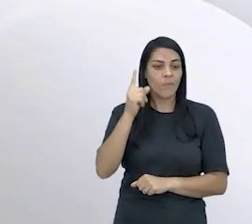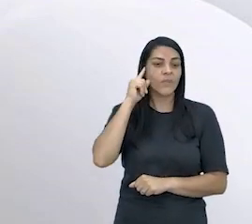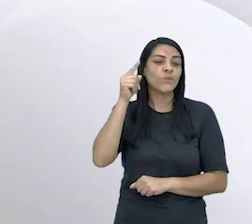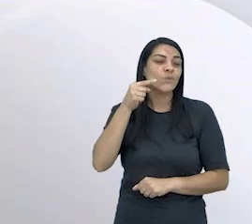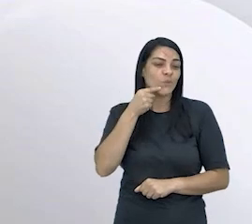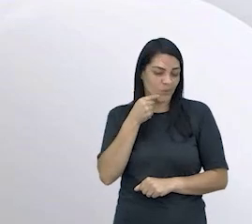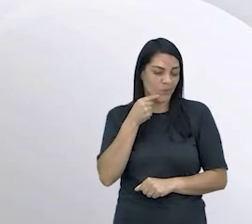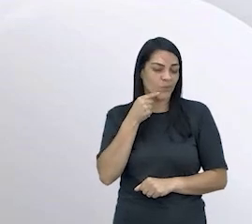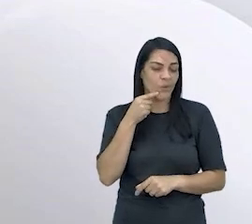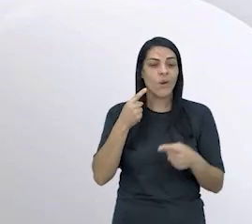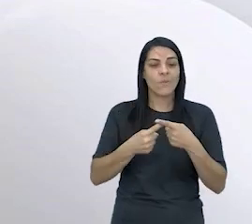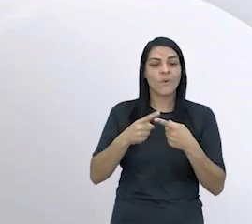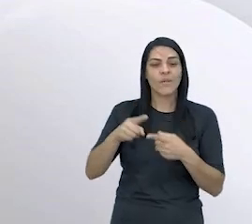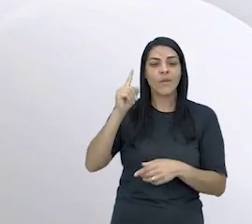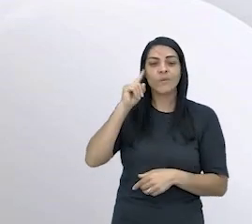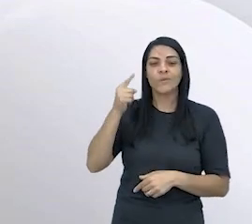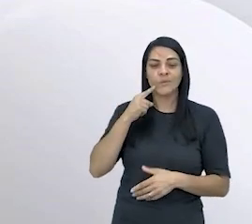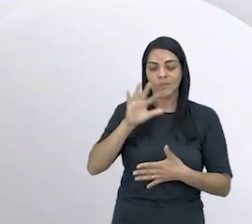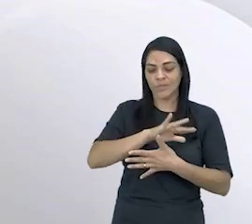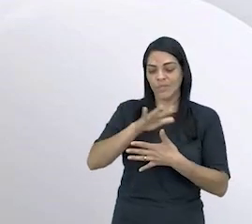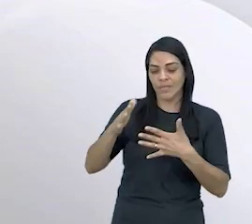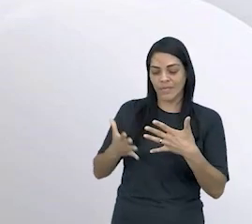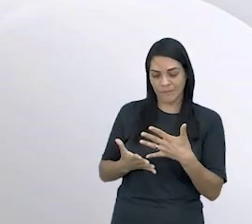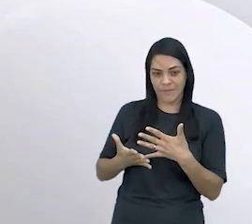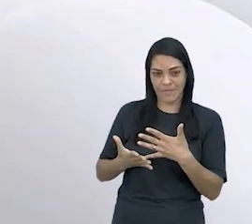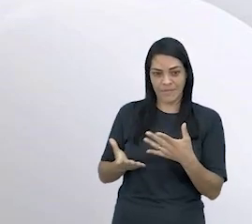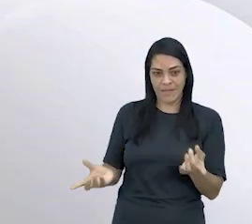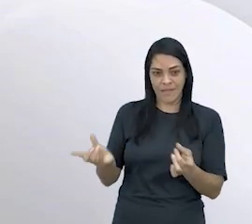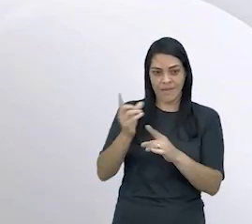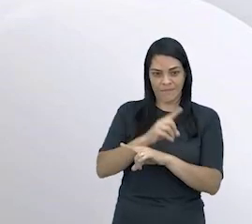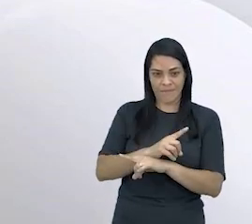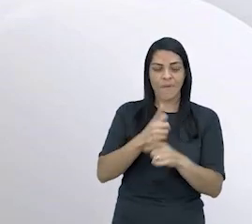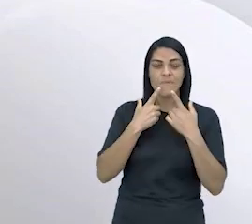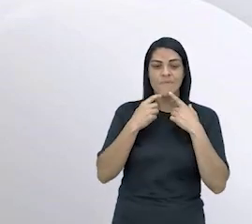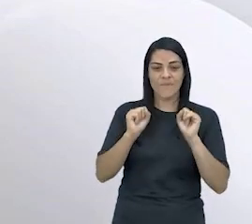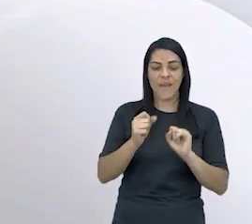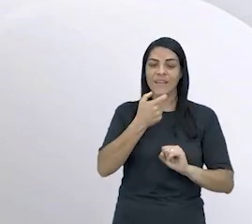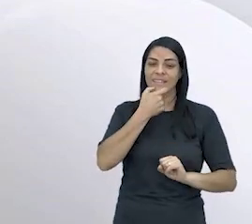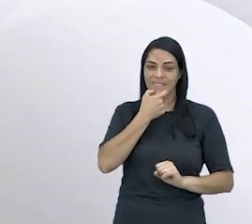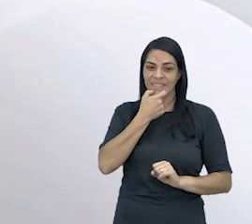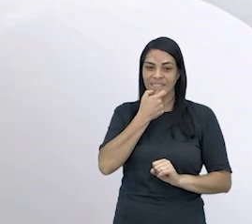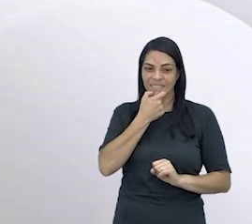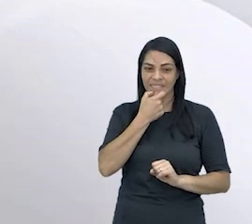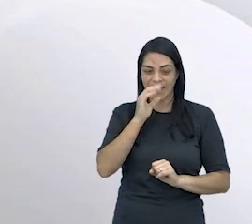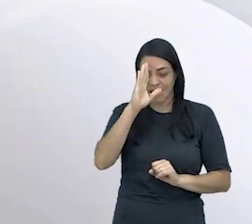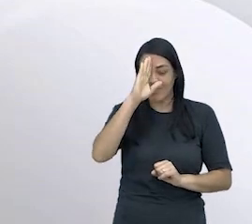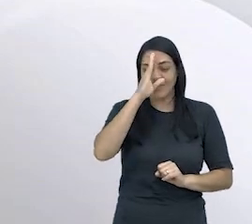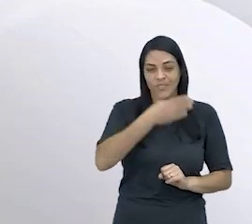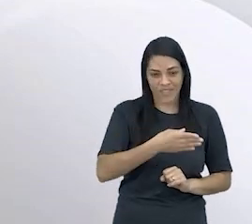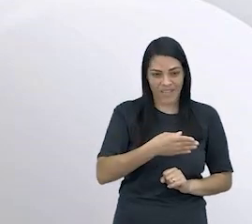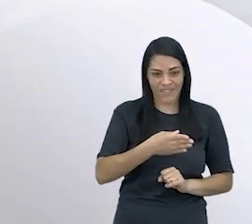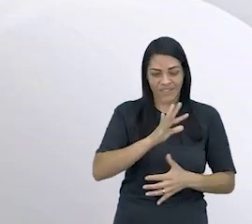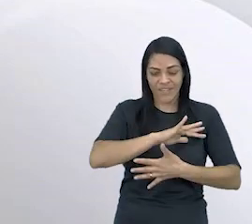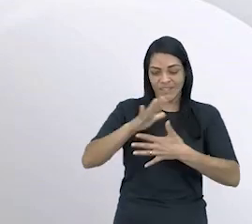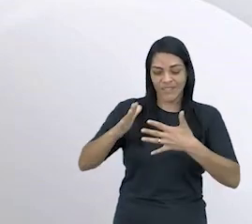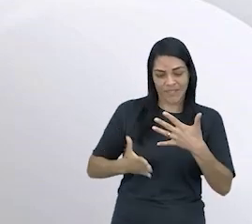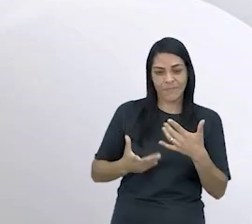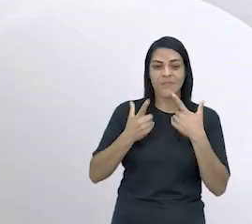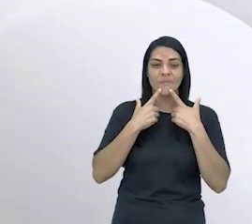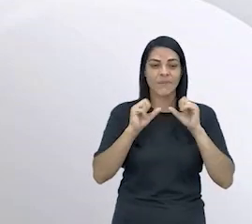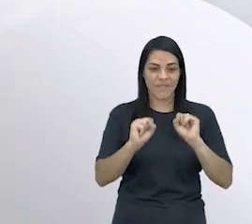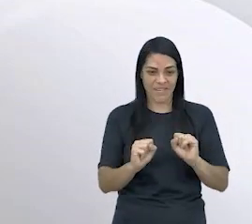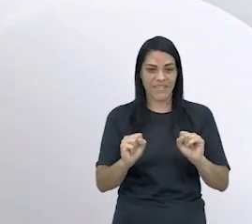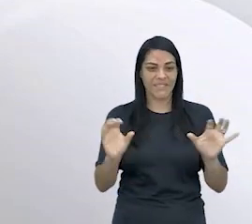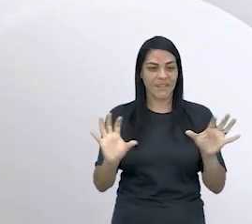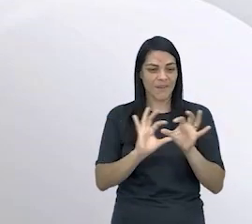né, ele é de Libras para inglês direto, né, a gente vai direto de Libras para inglês fazendo essa